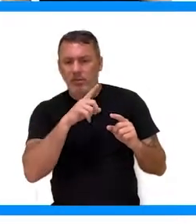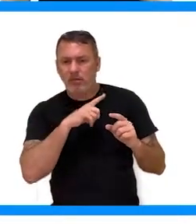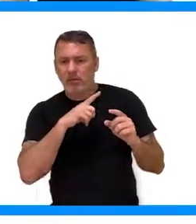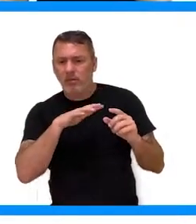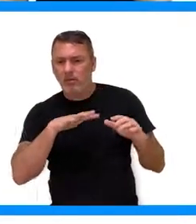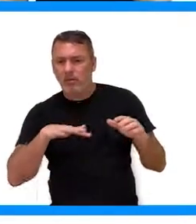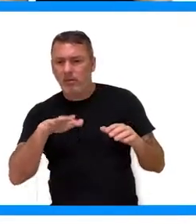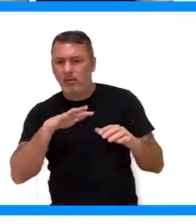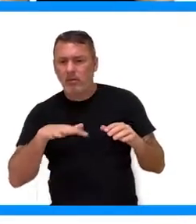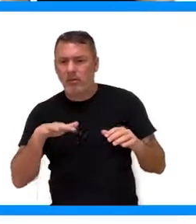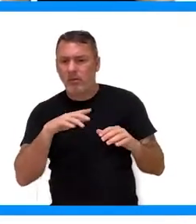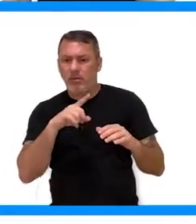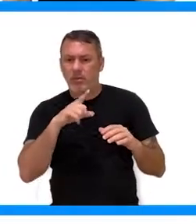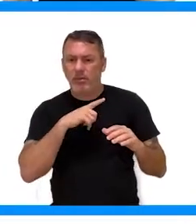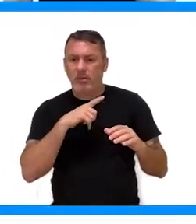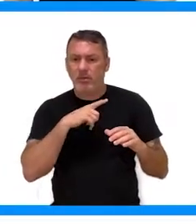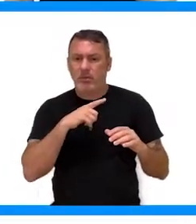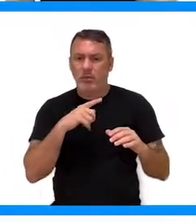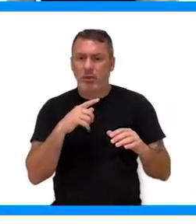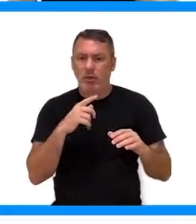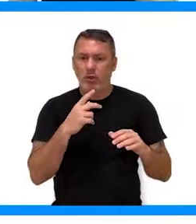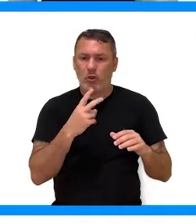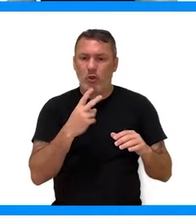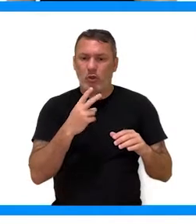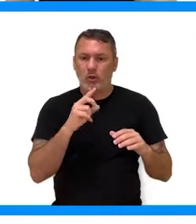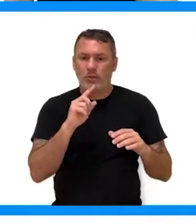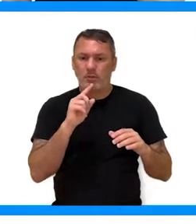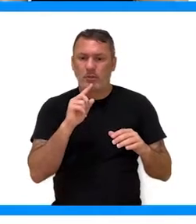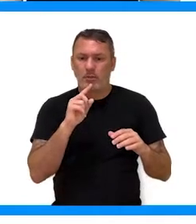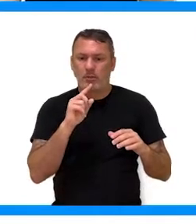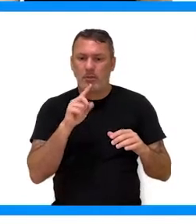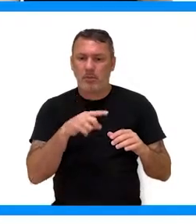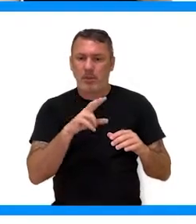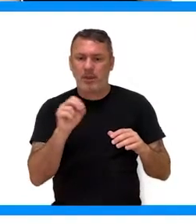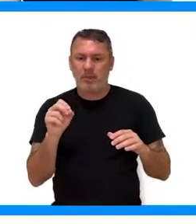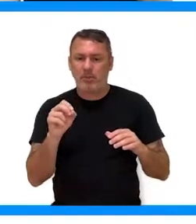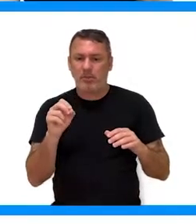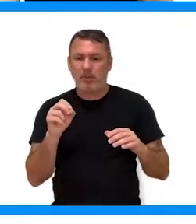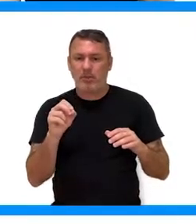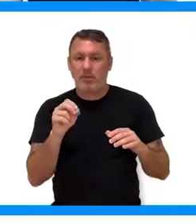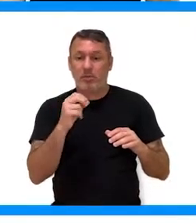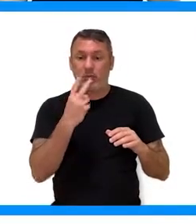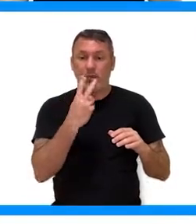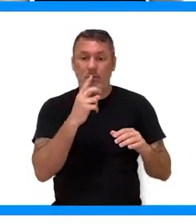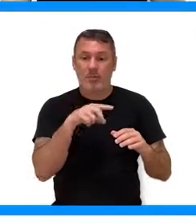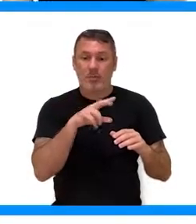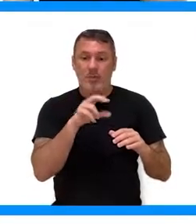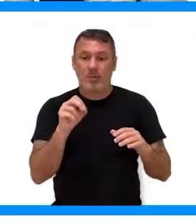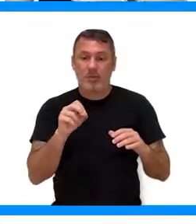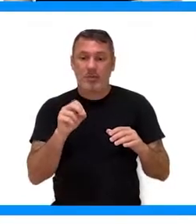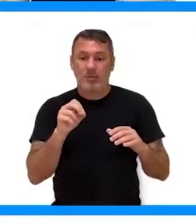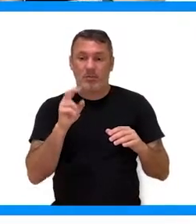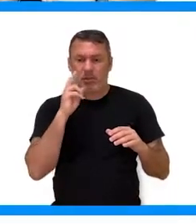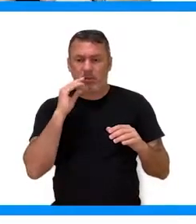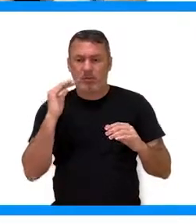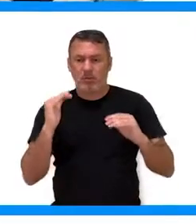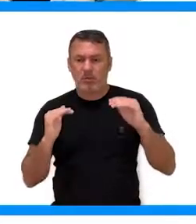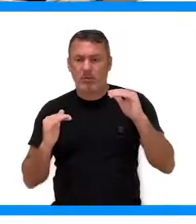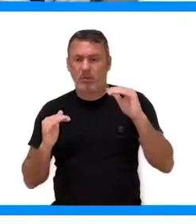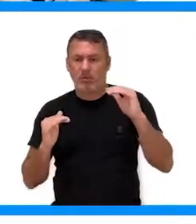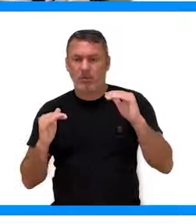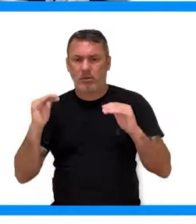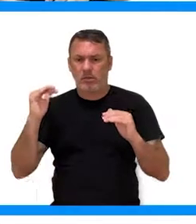as propriedades com mais de 2.500 hectares, os estabelecimentos com mais de 2.500